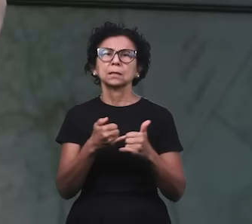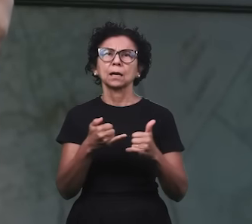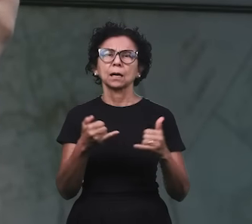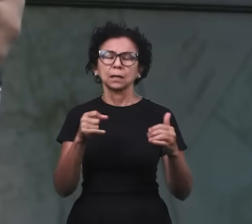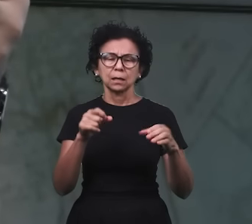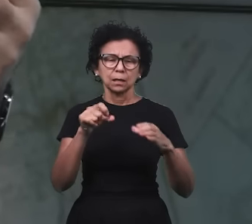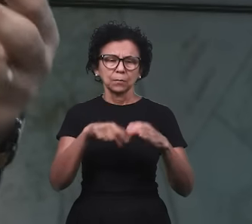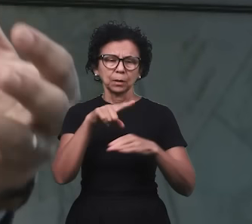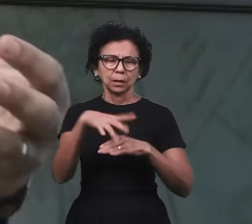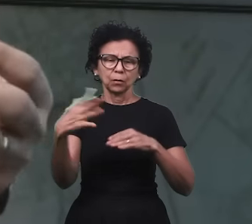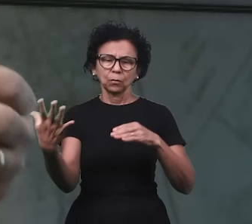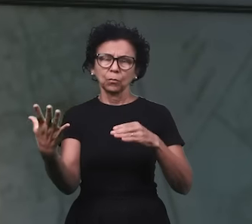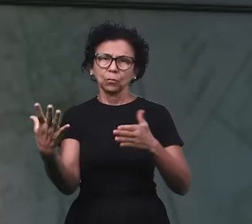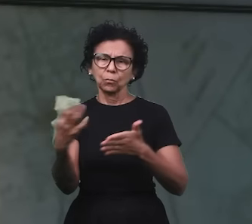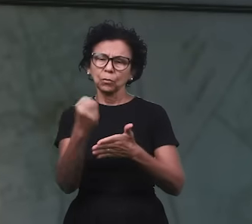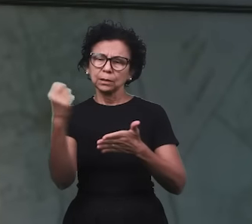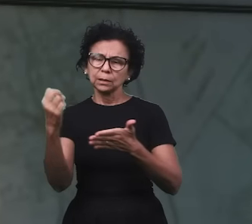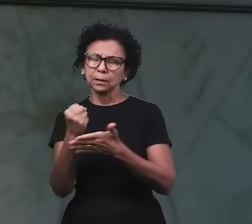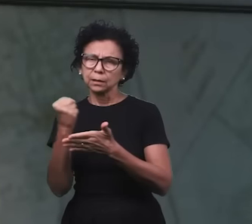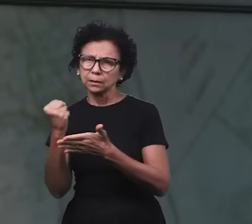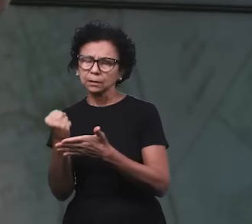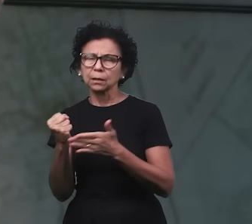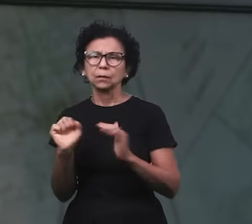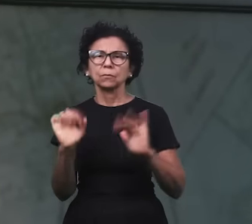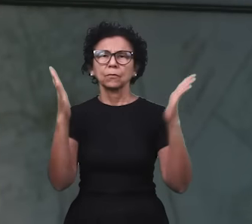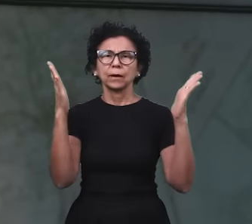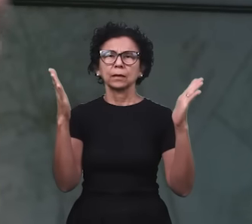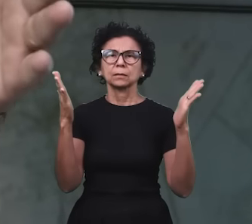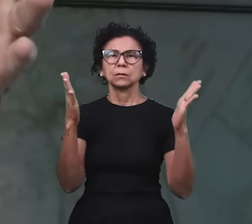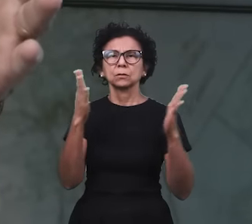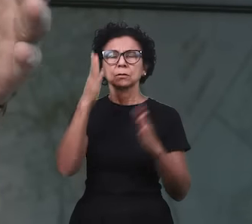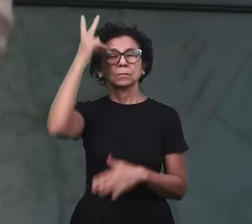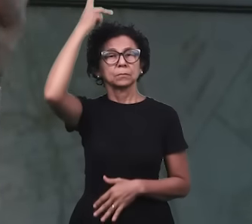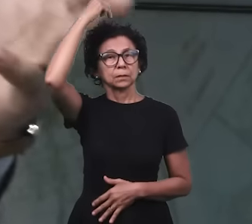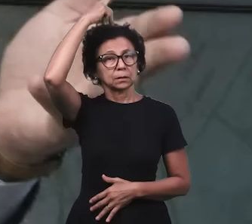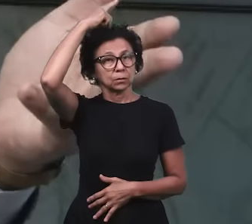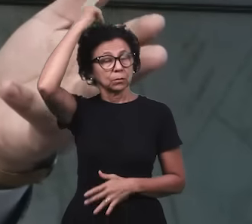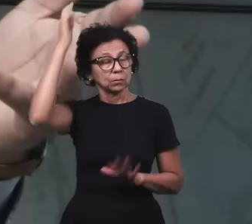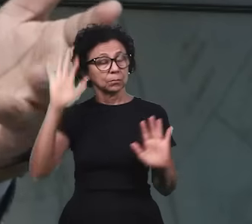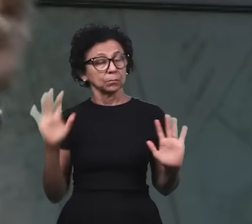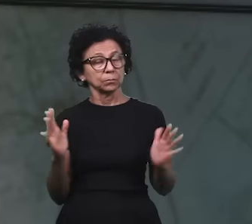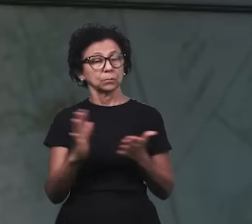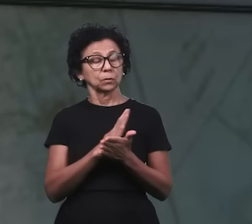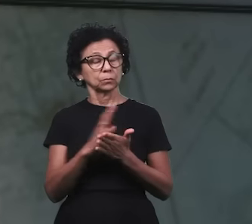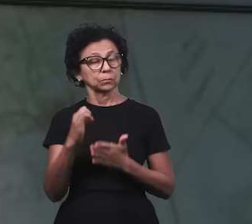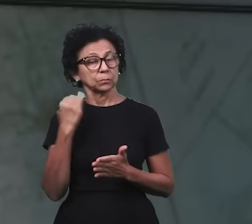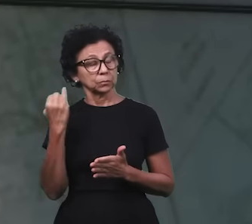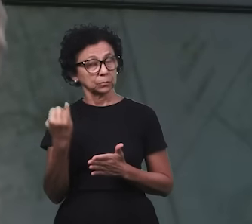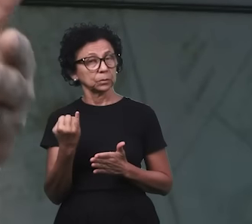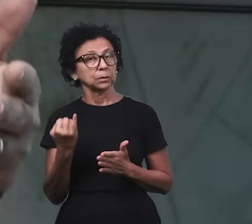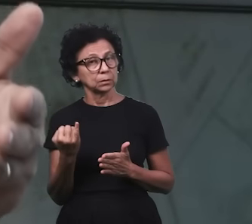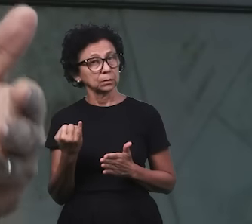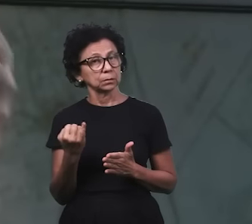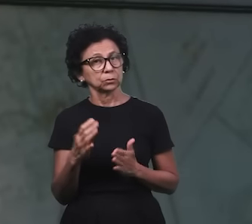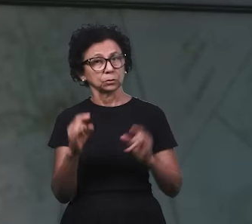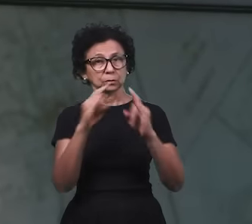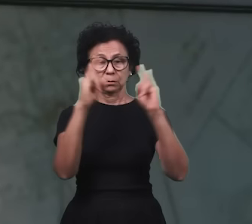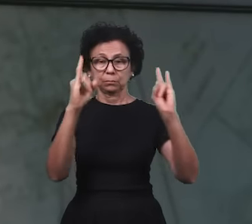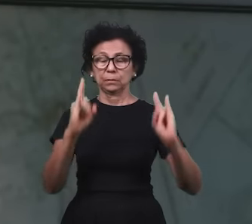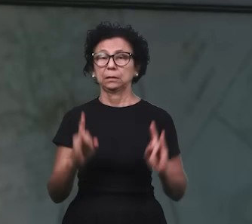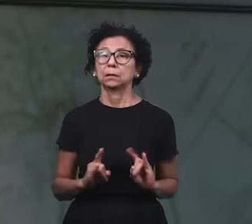festa de Pentecostes, mas há um destaque para algumas delas. A festa dos tabernáculos, por exemplo, também reuniu uma